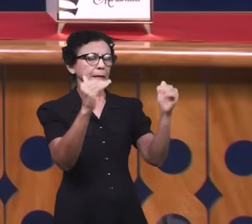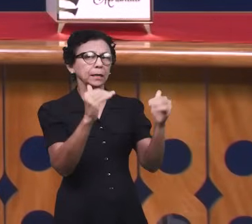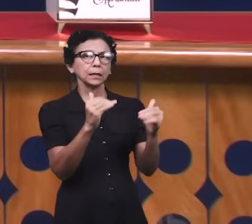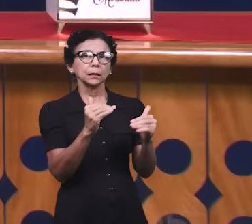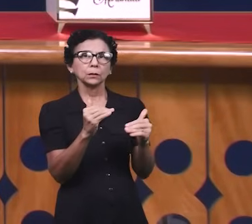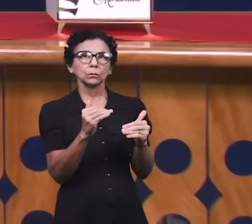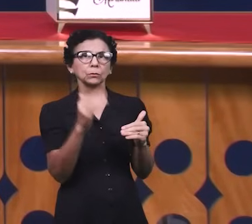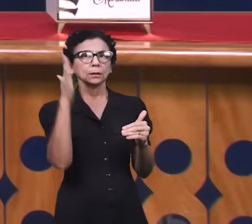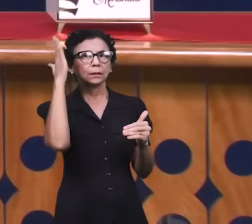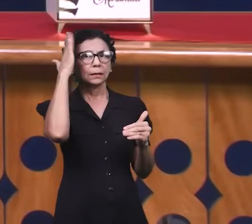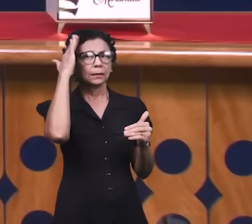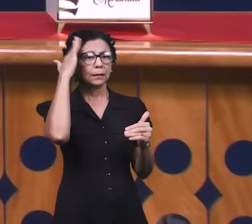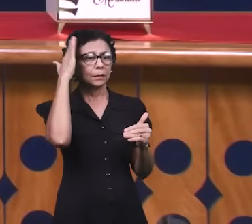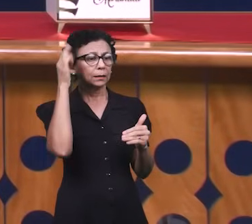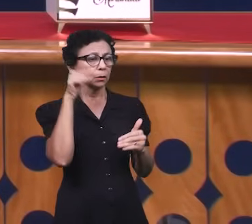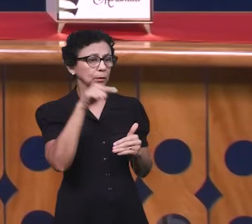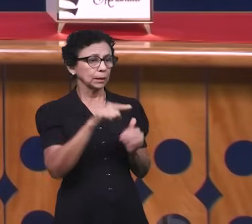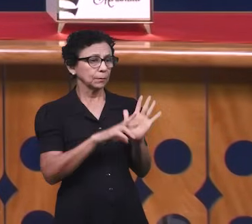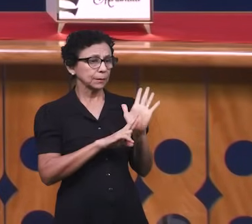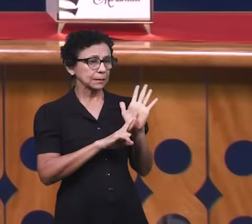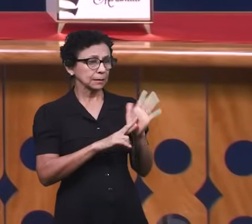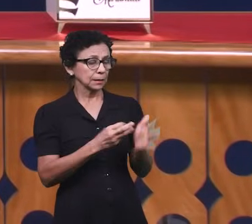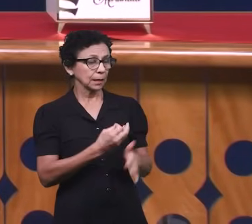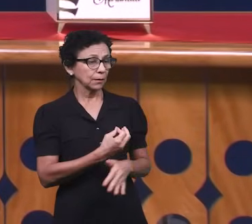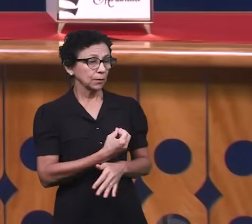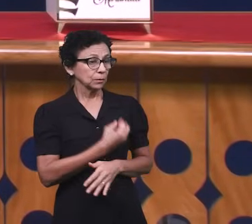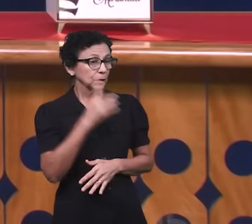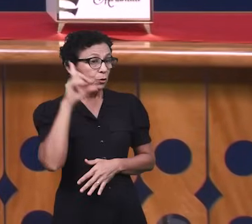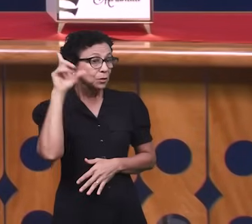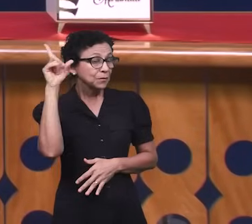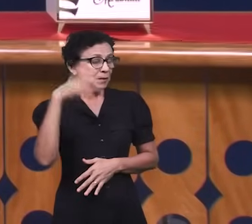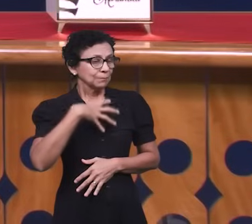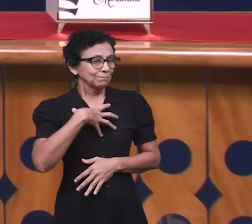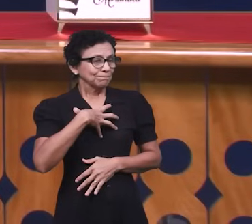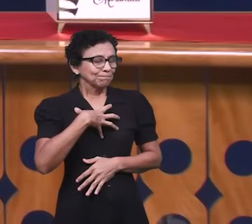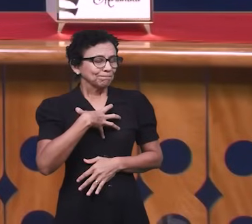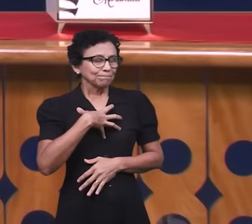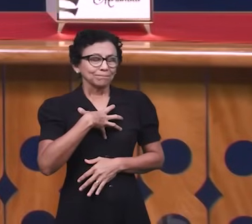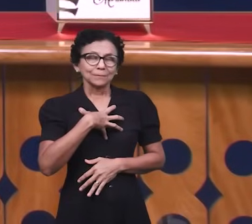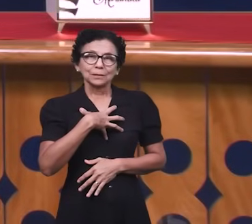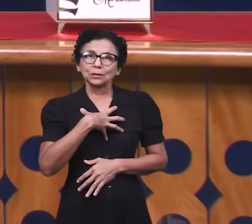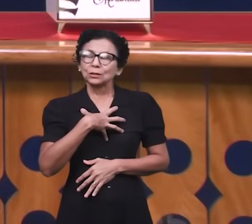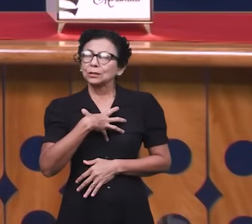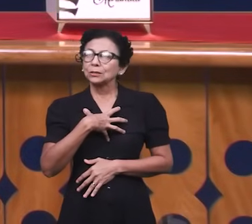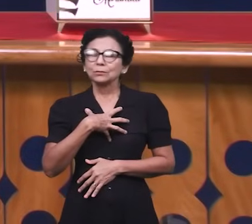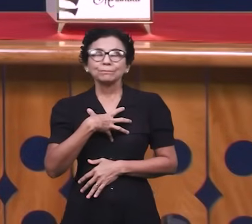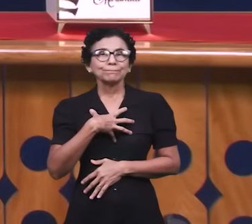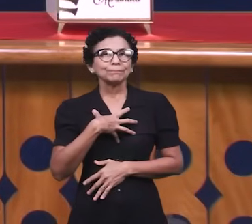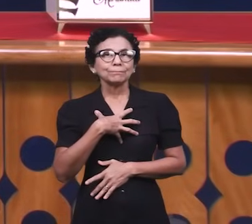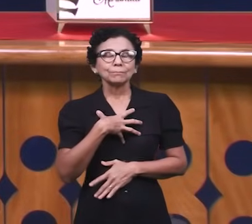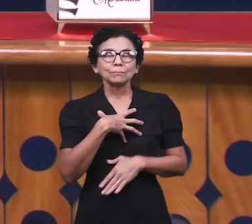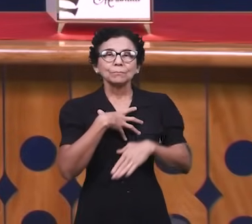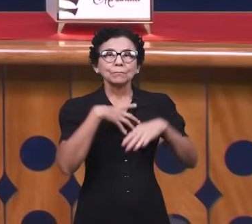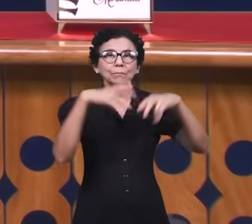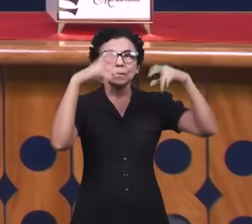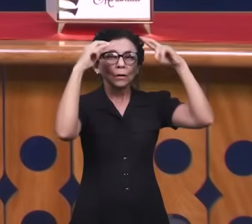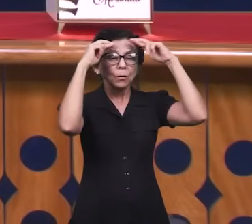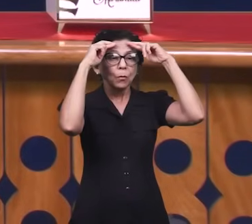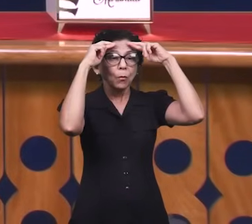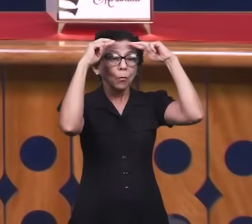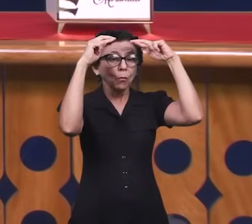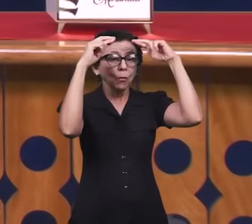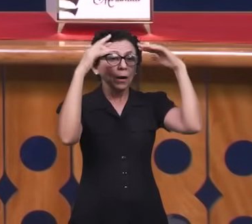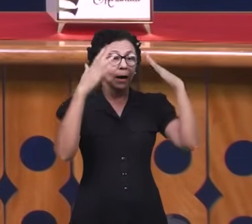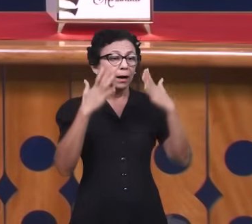Deus vivo e se sentiu muito honrado por a arca ir repousar na casa